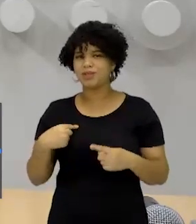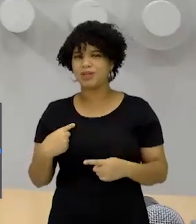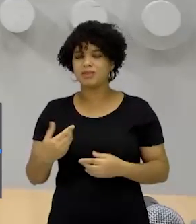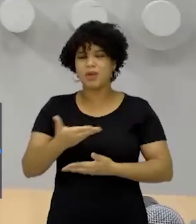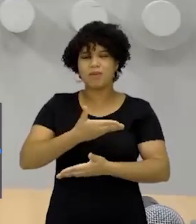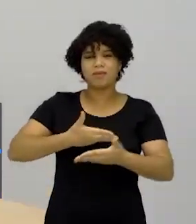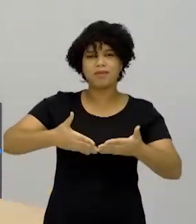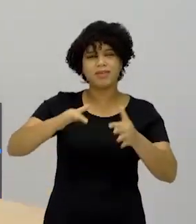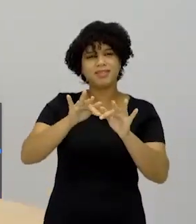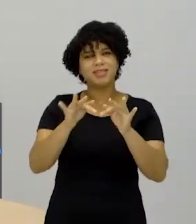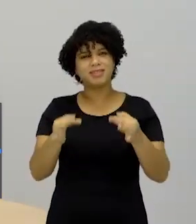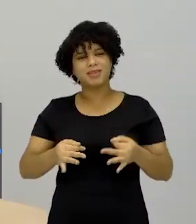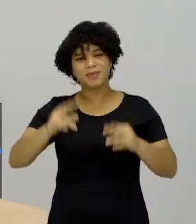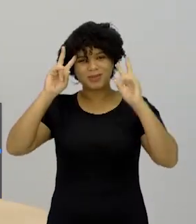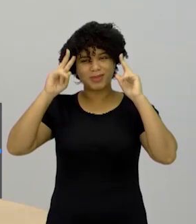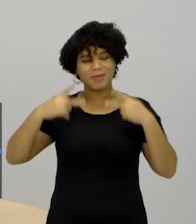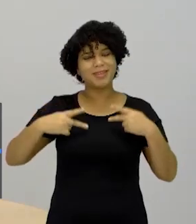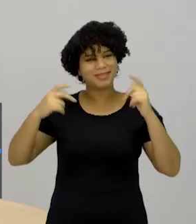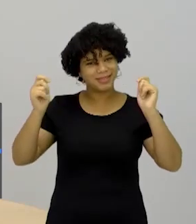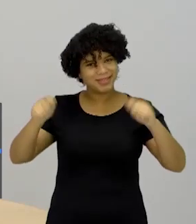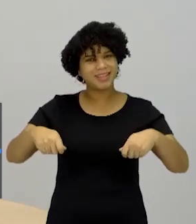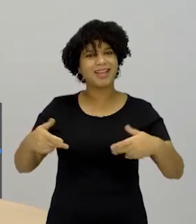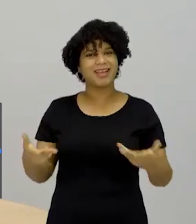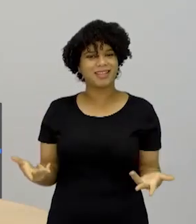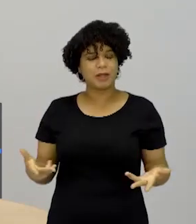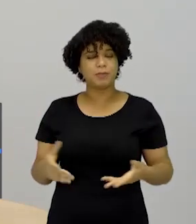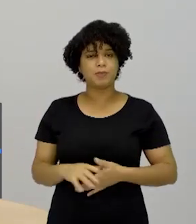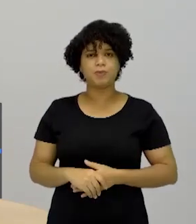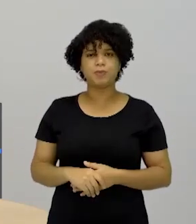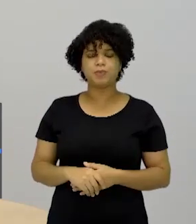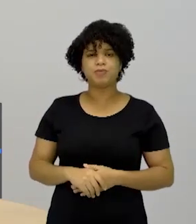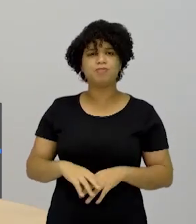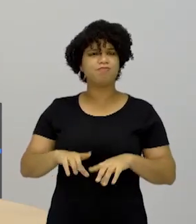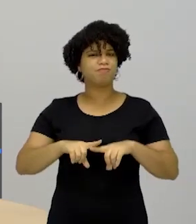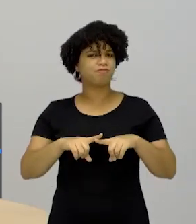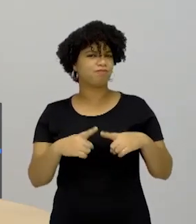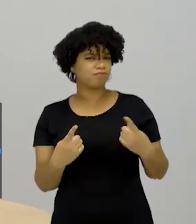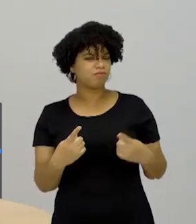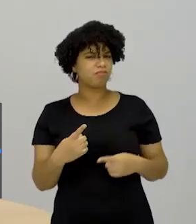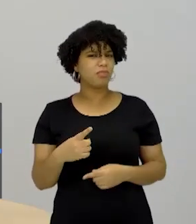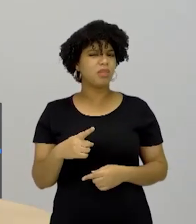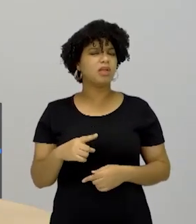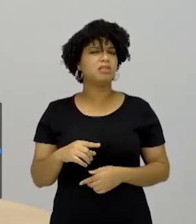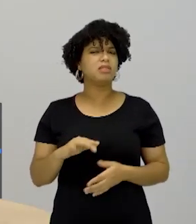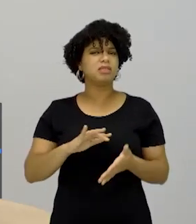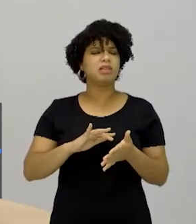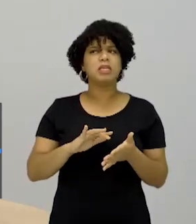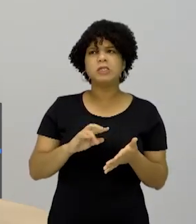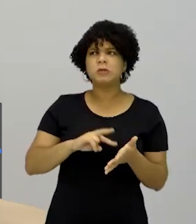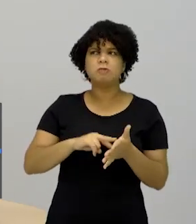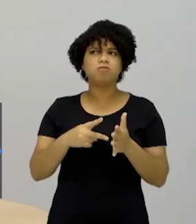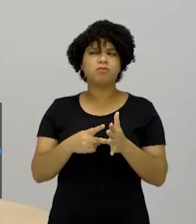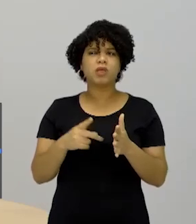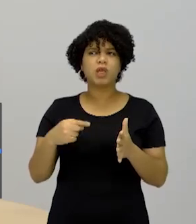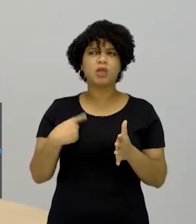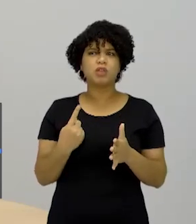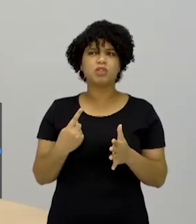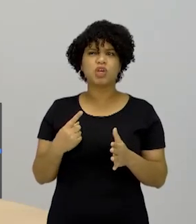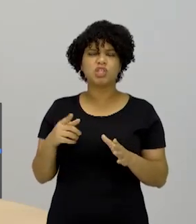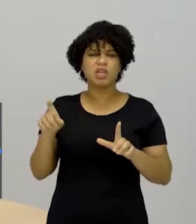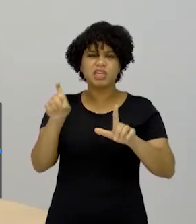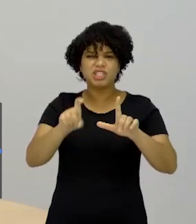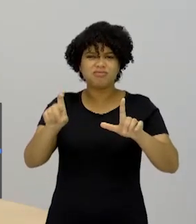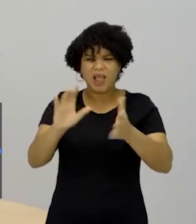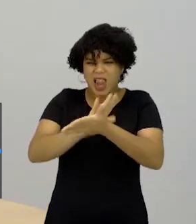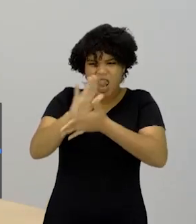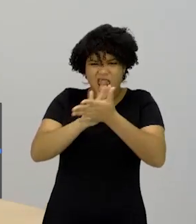mais humana. Obviamente, isso não significa distanciar-se da tecnologia ou algo nesse sentido, mas sim deixar